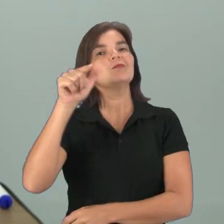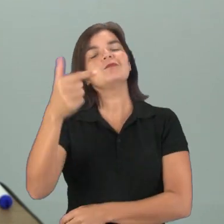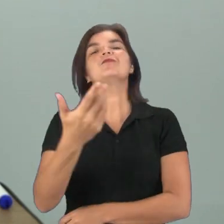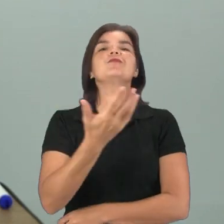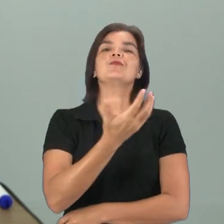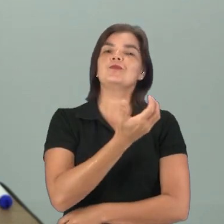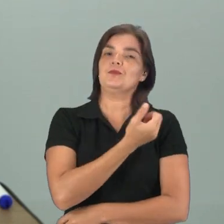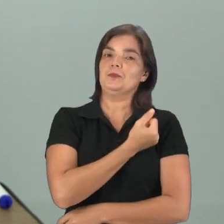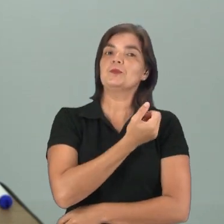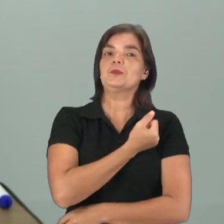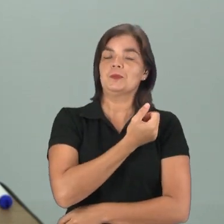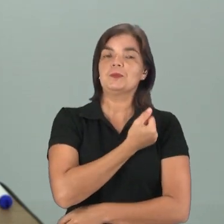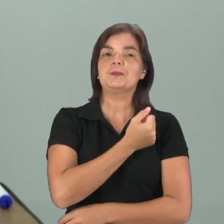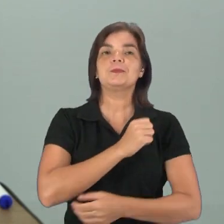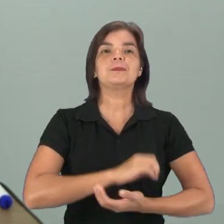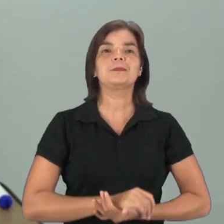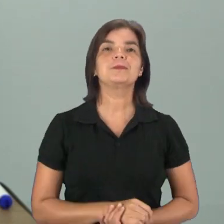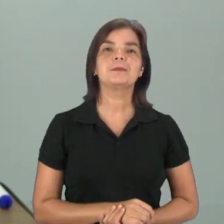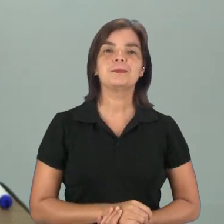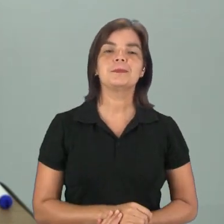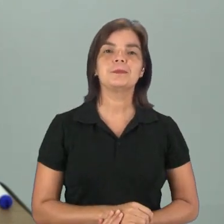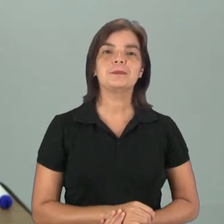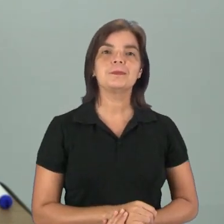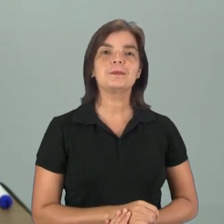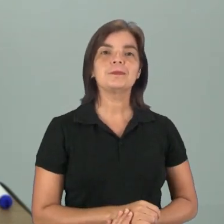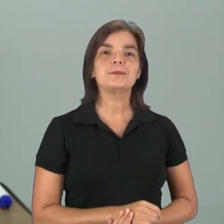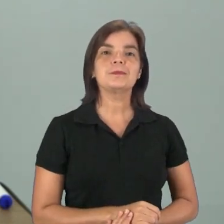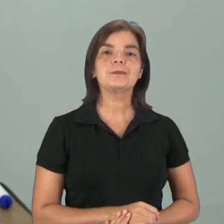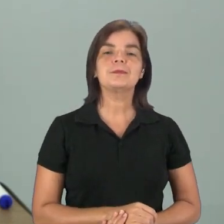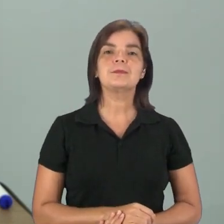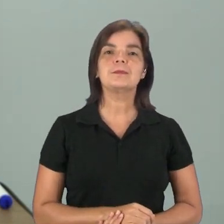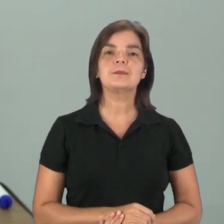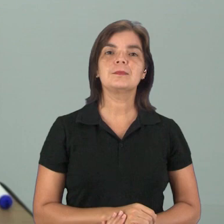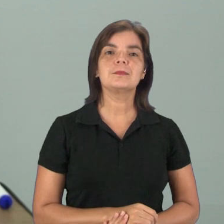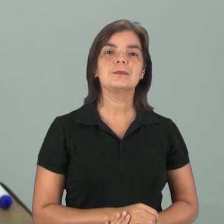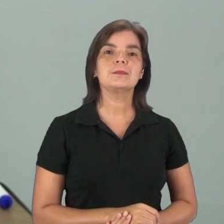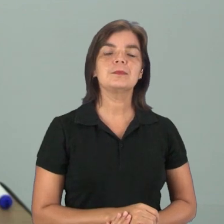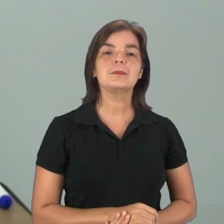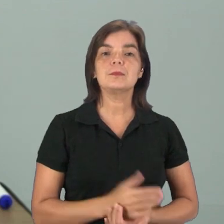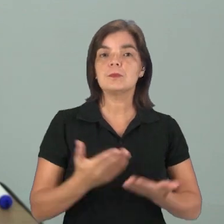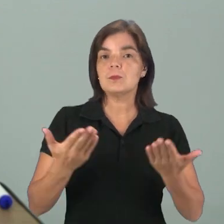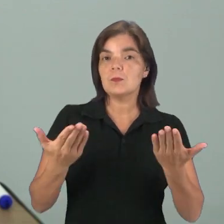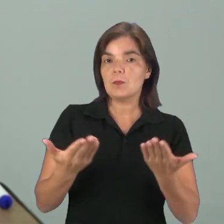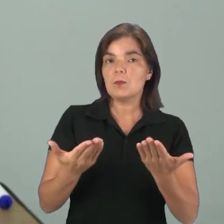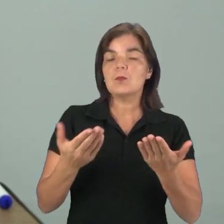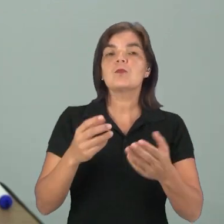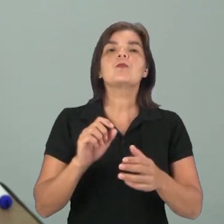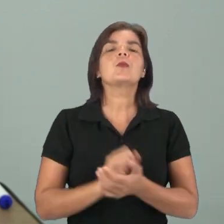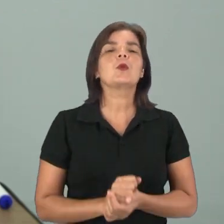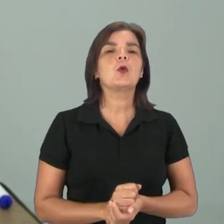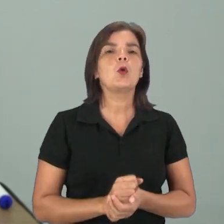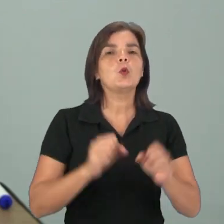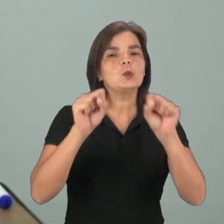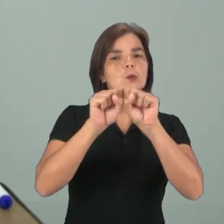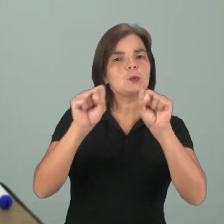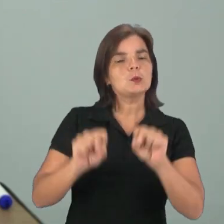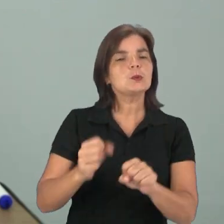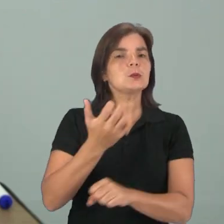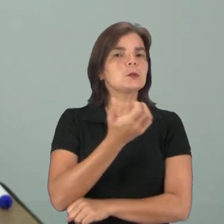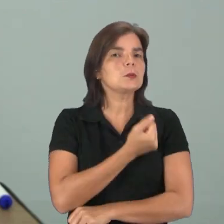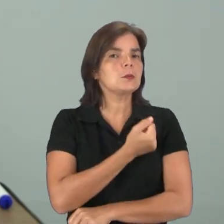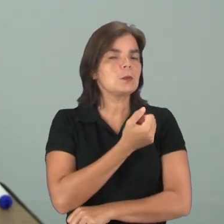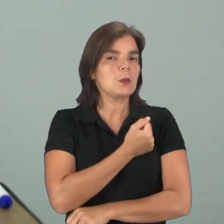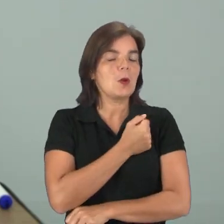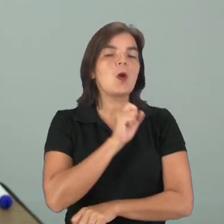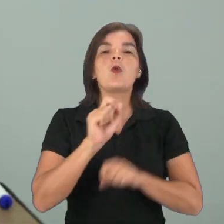outros algarismos, né? E a nossa base, o nosso sistema de numeração,